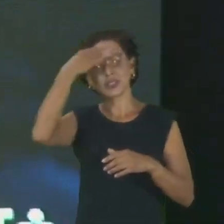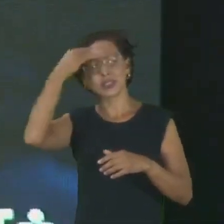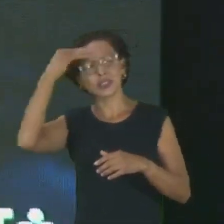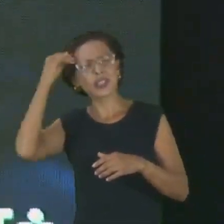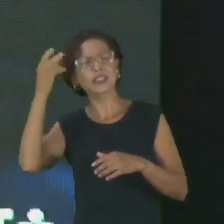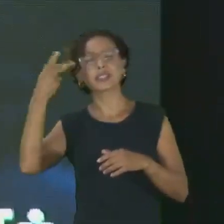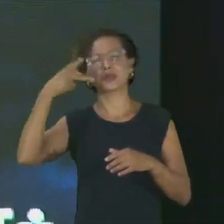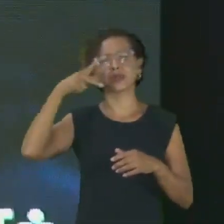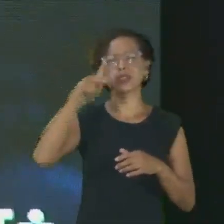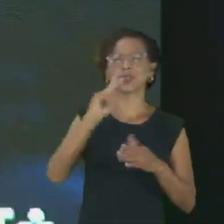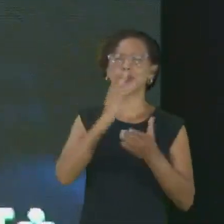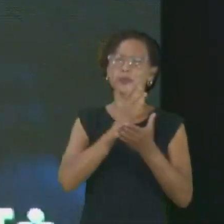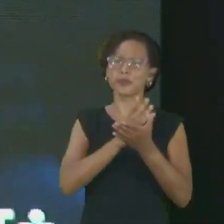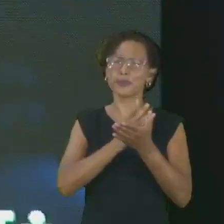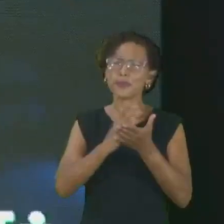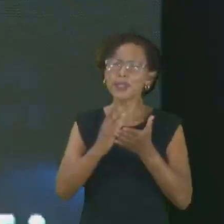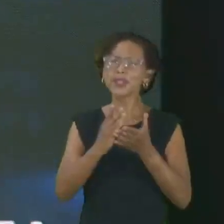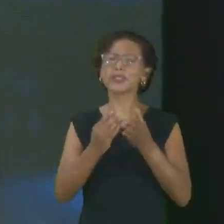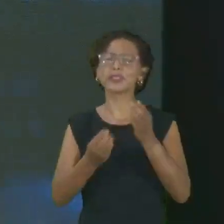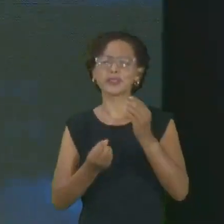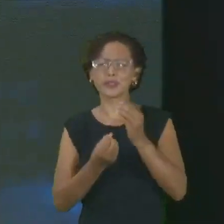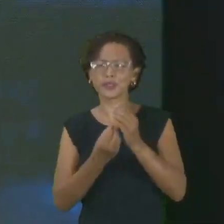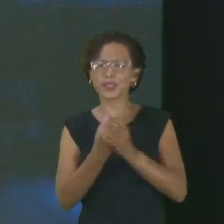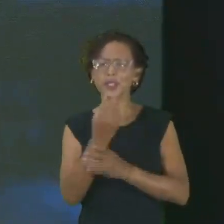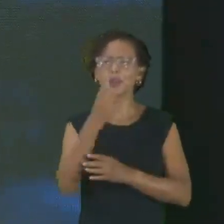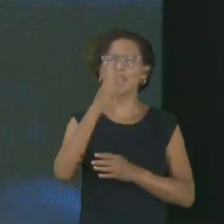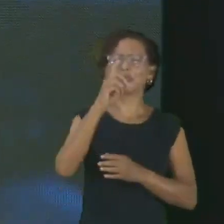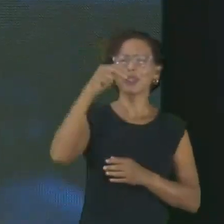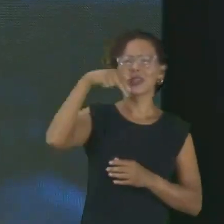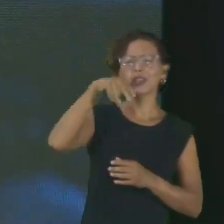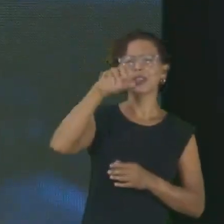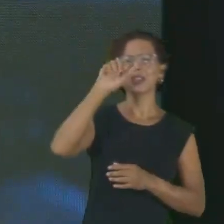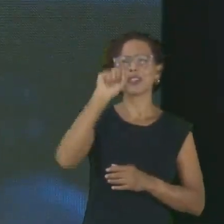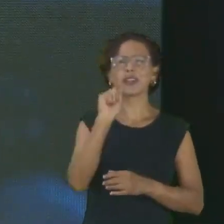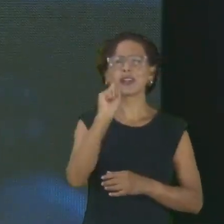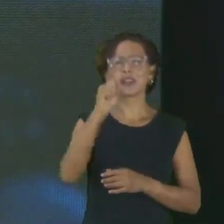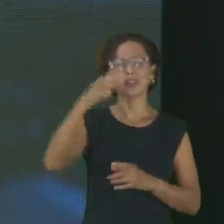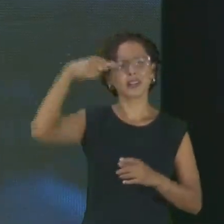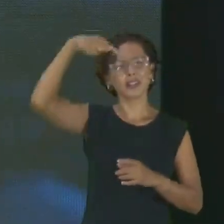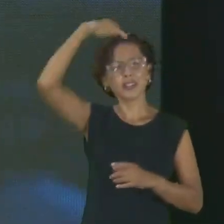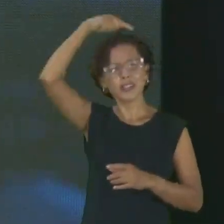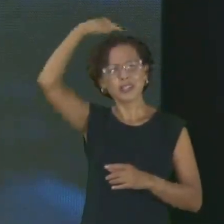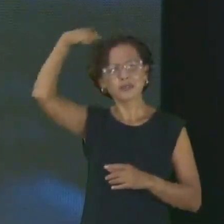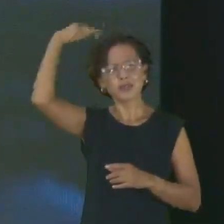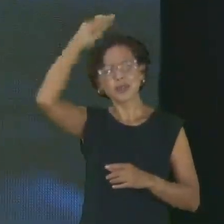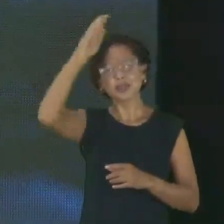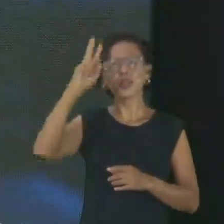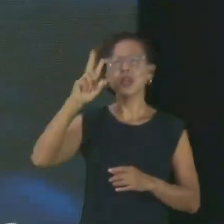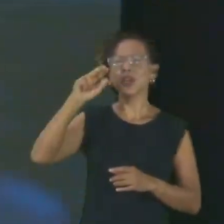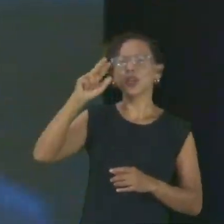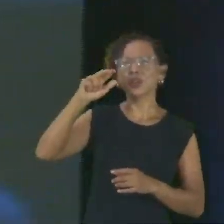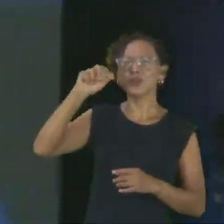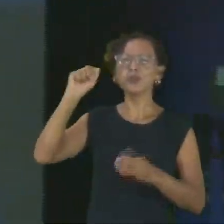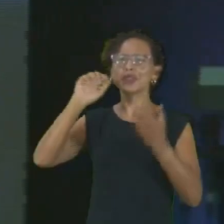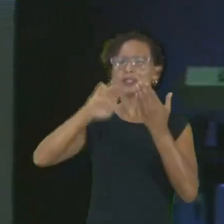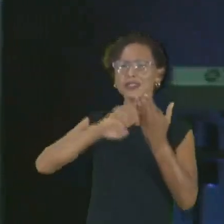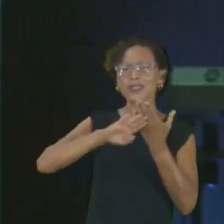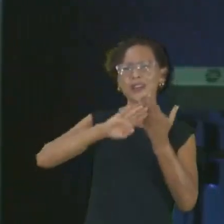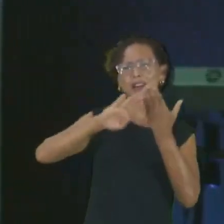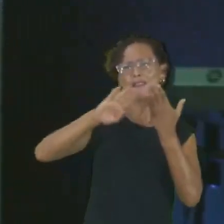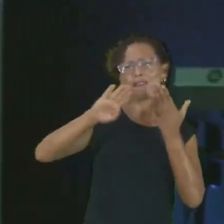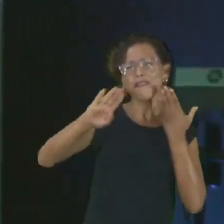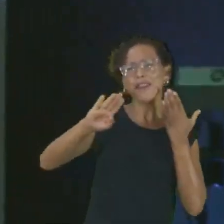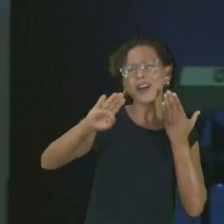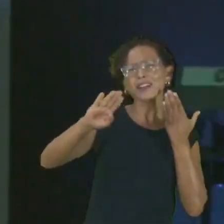nunca se esqueça do seu DNA espiritual. nunca se afaste